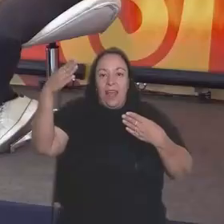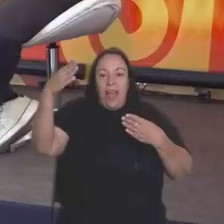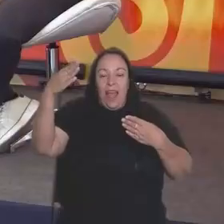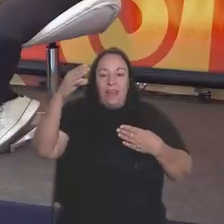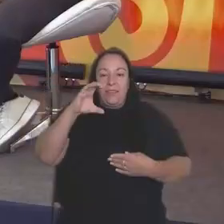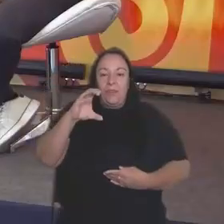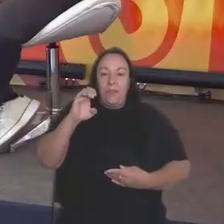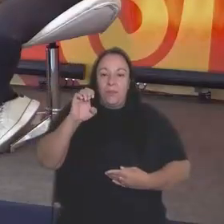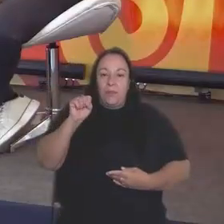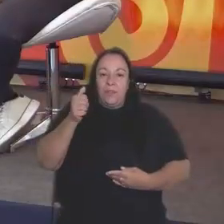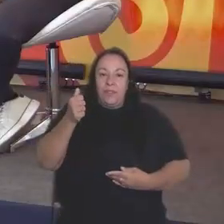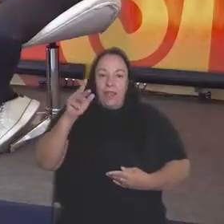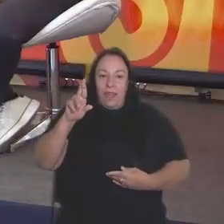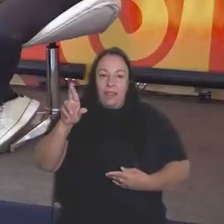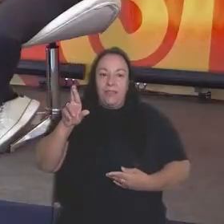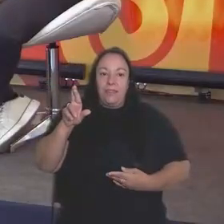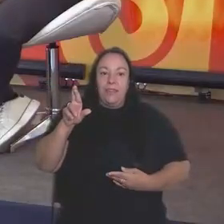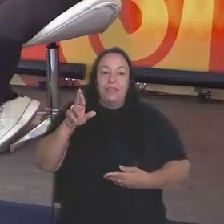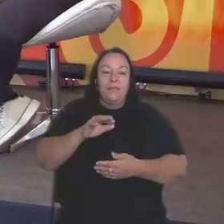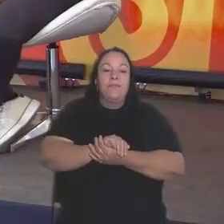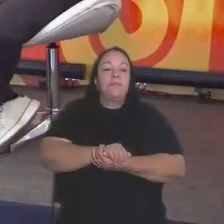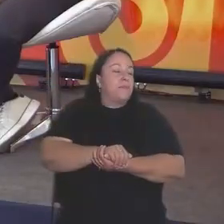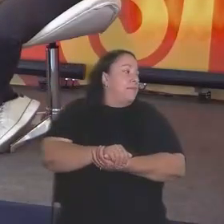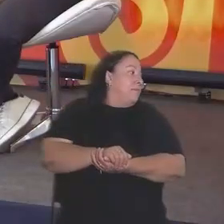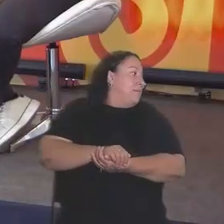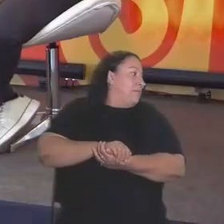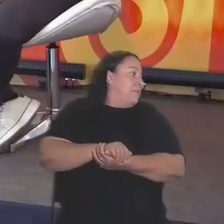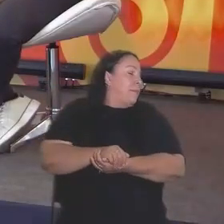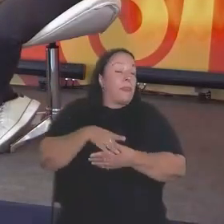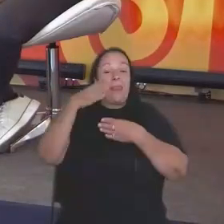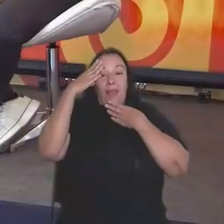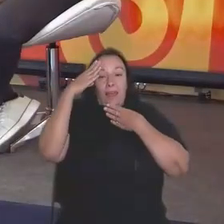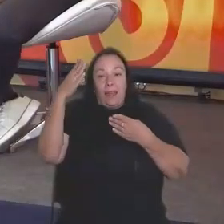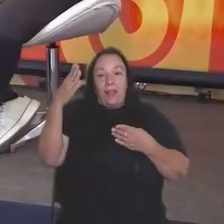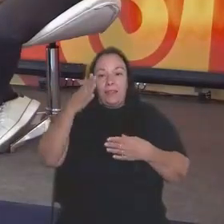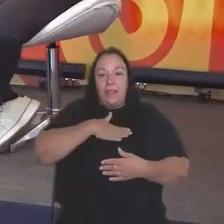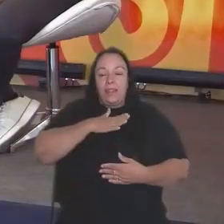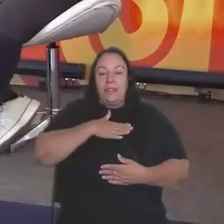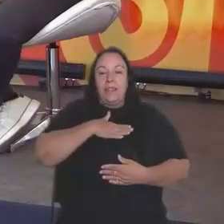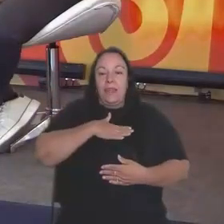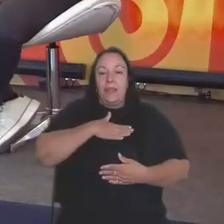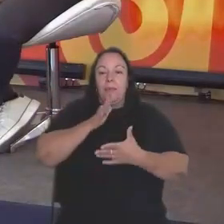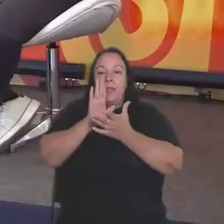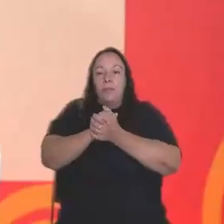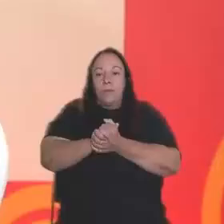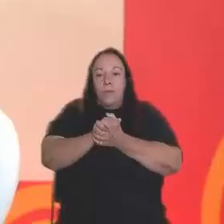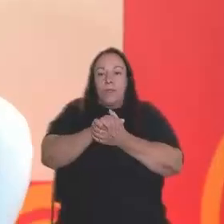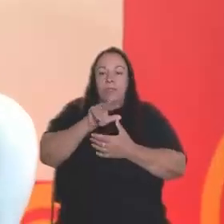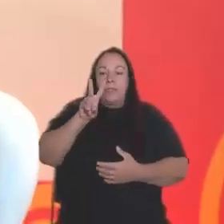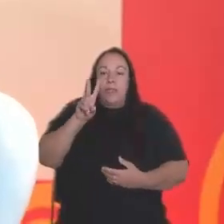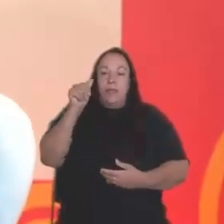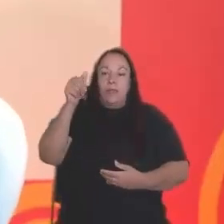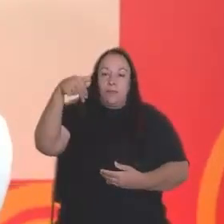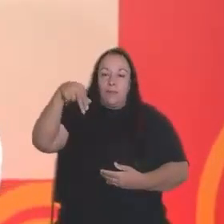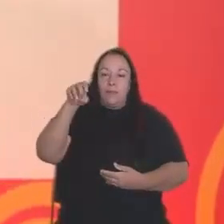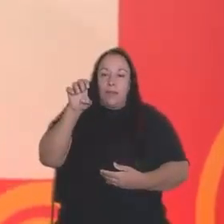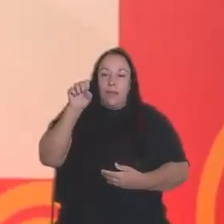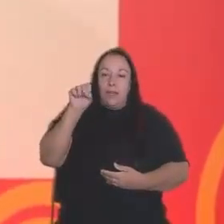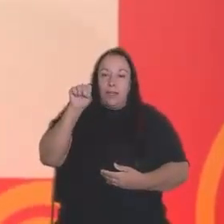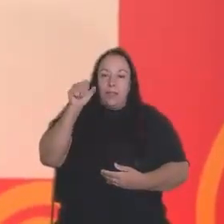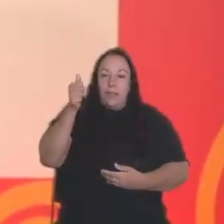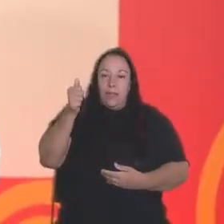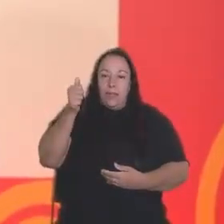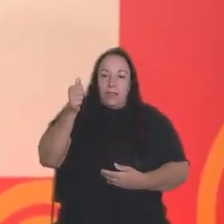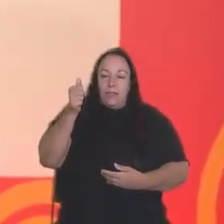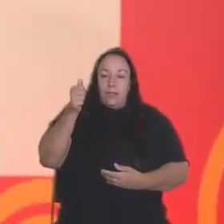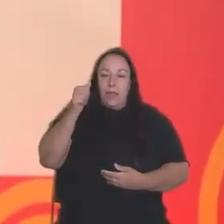crianças? Está dando um livrinho para vocês e um da Ione. E agradecer muito minha esposa, Vanessa. Ela não pôde vir. Hoje o Davi